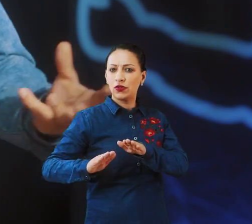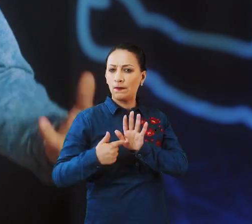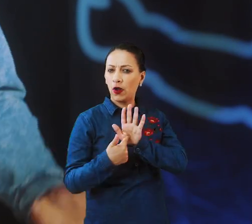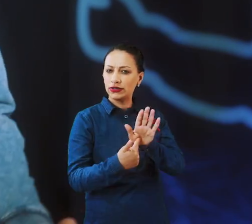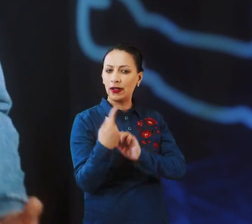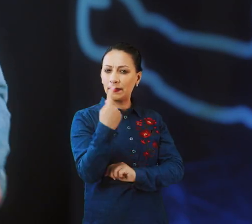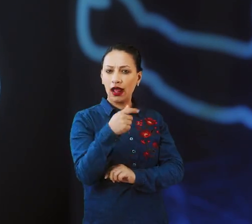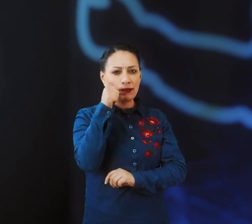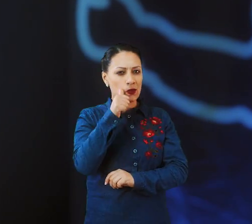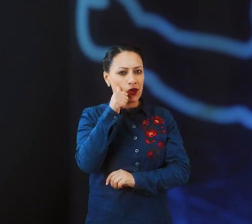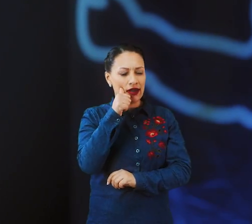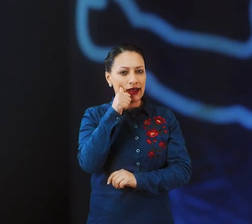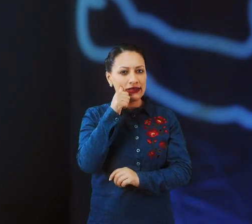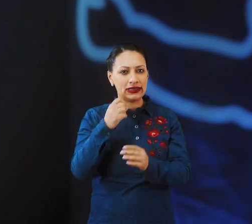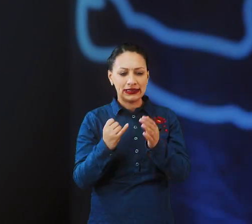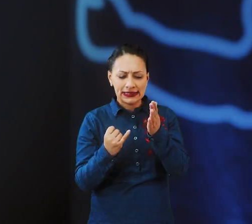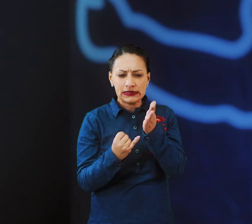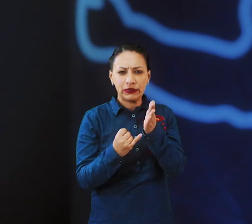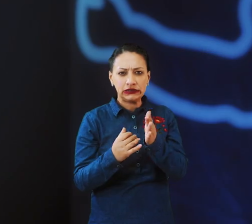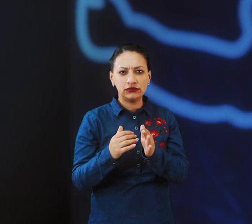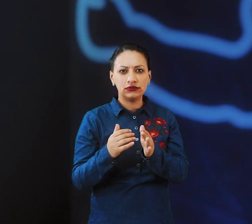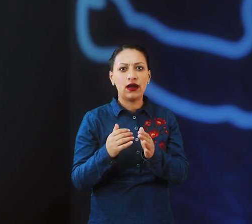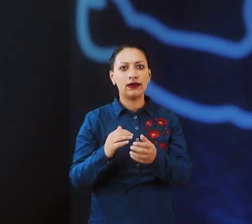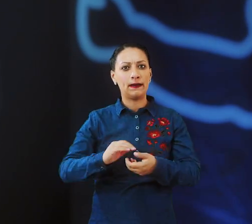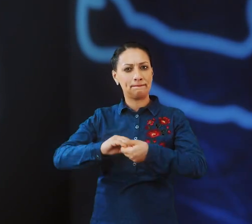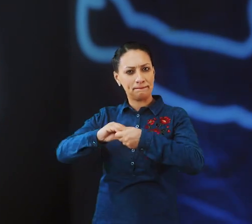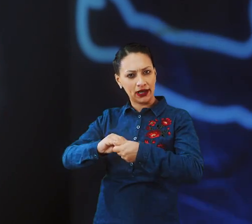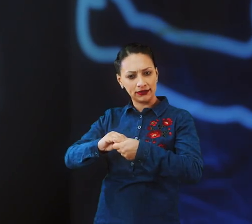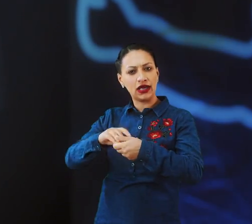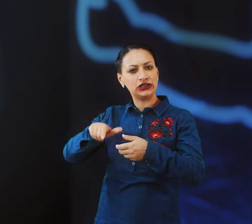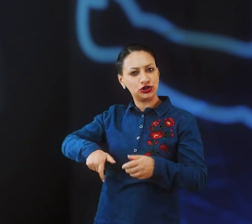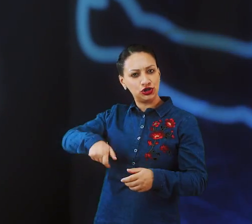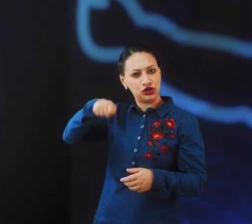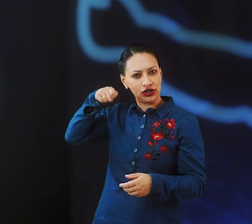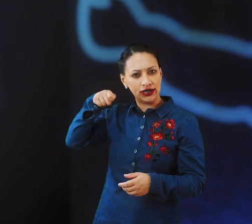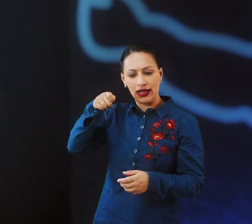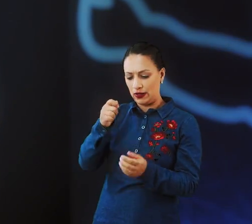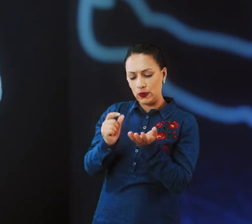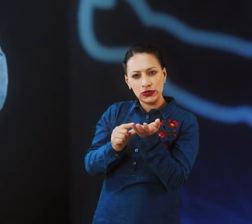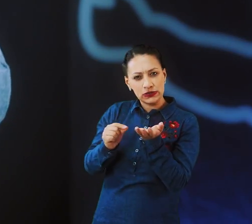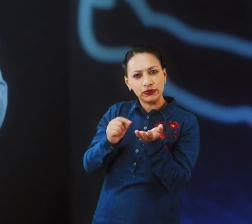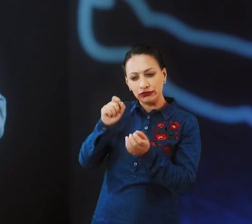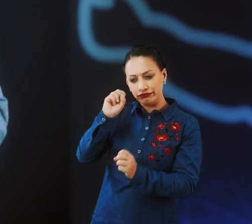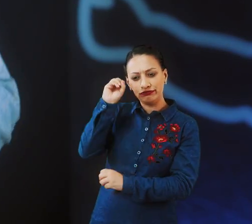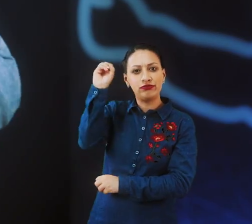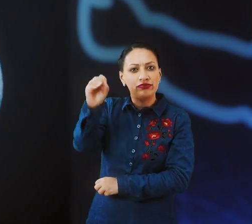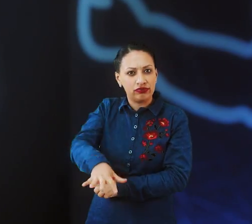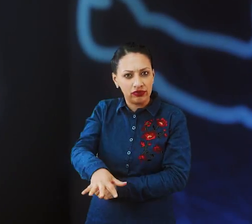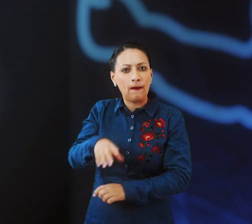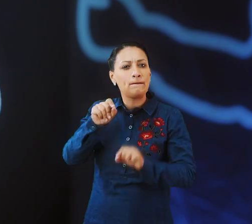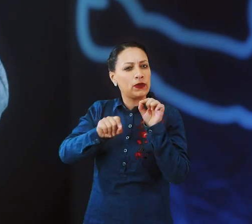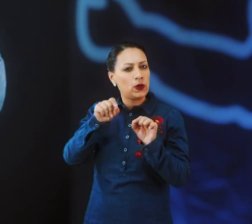espinho, levando o pé, aperta a mão, onde ele retira o espinho e joga ao chão, levando isso